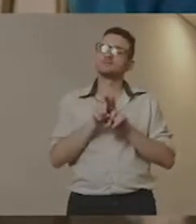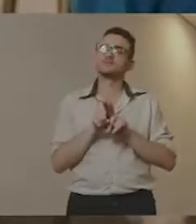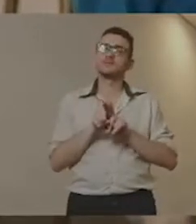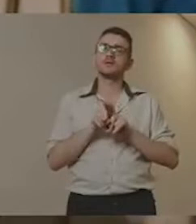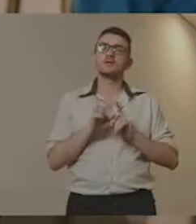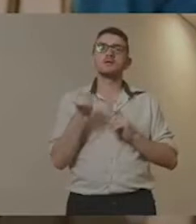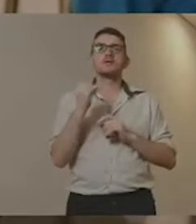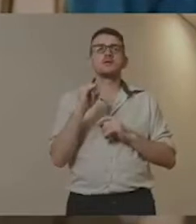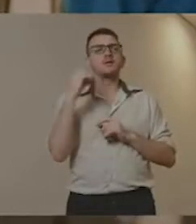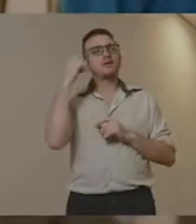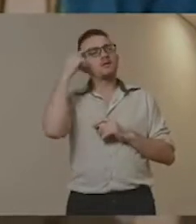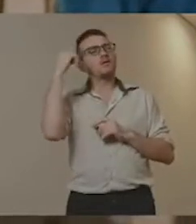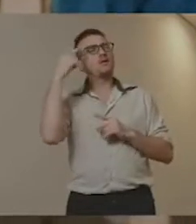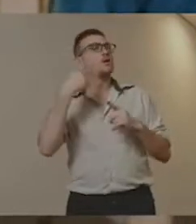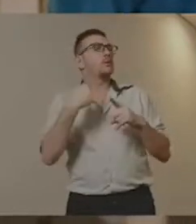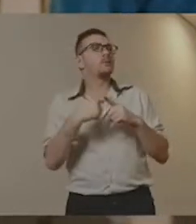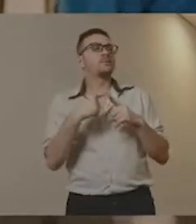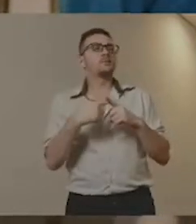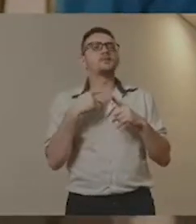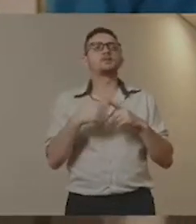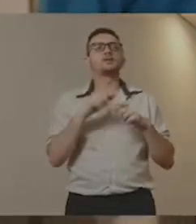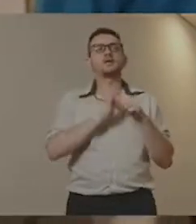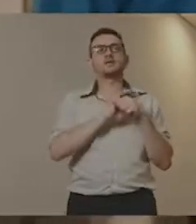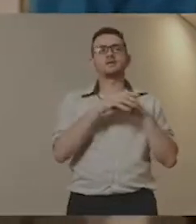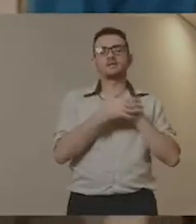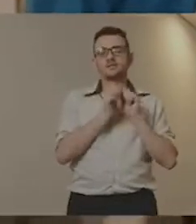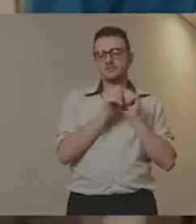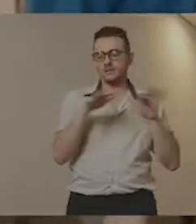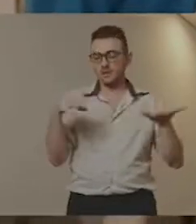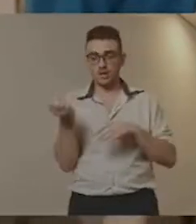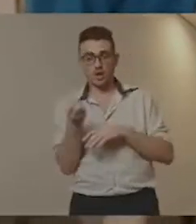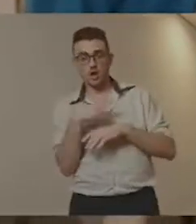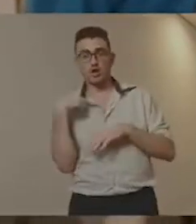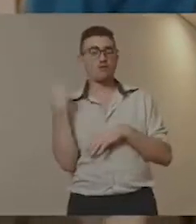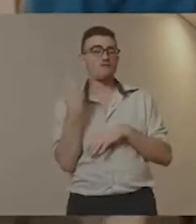porquê disso. A pandemia foi uma coisa nova, ninguém estava preparado para isso,